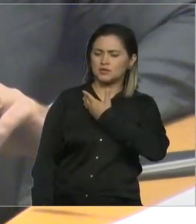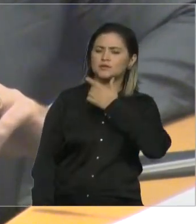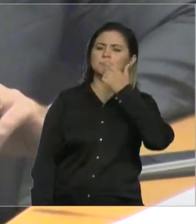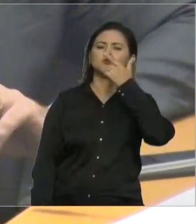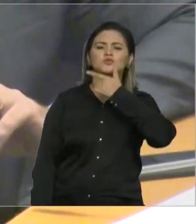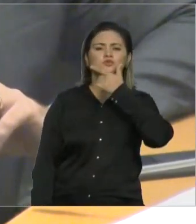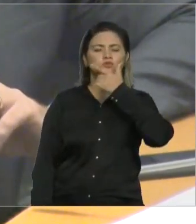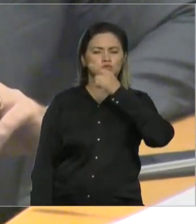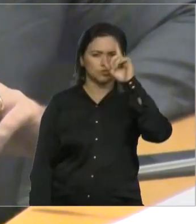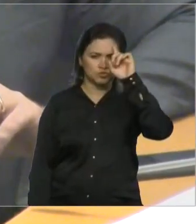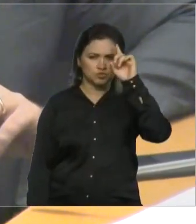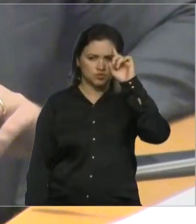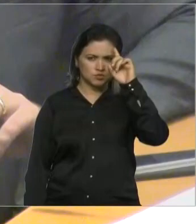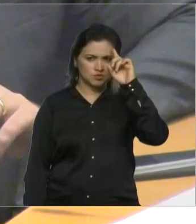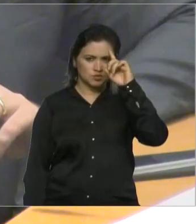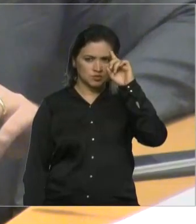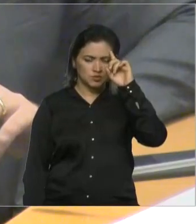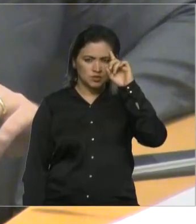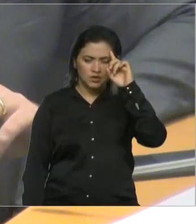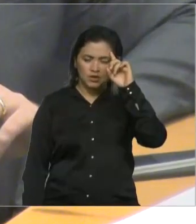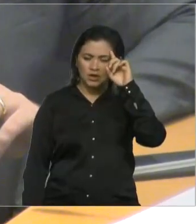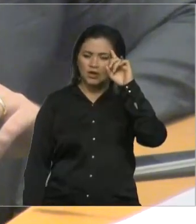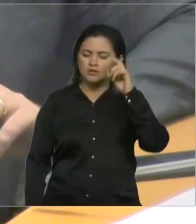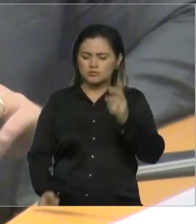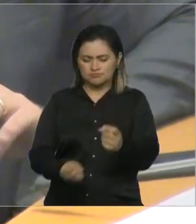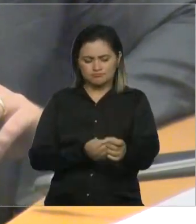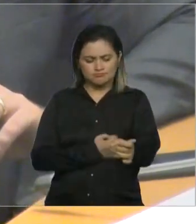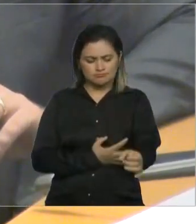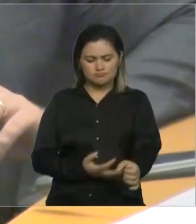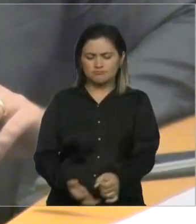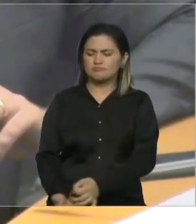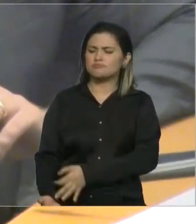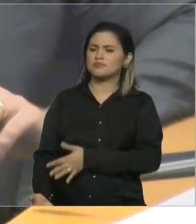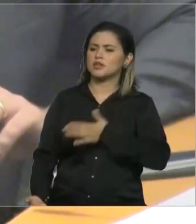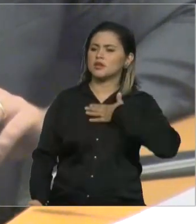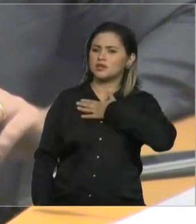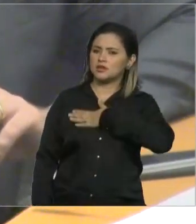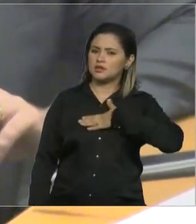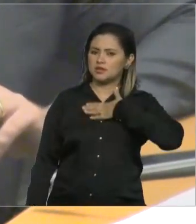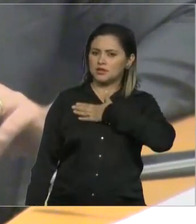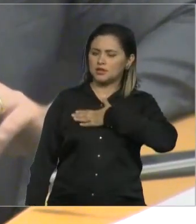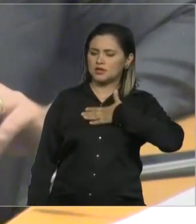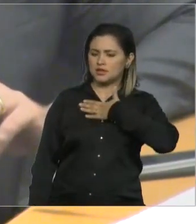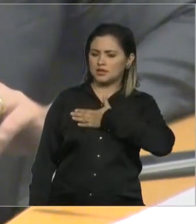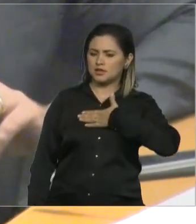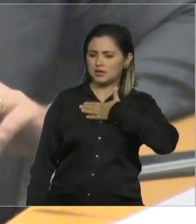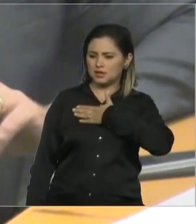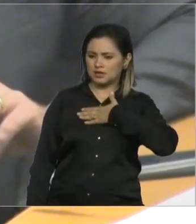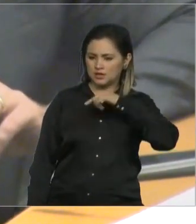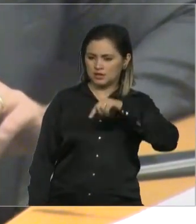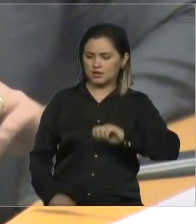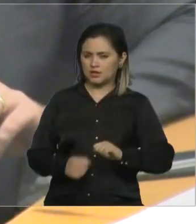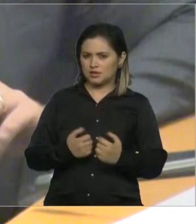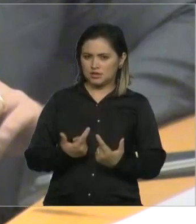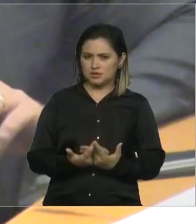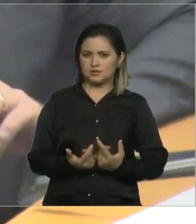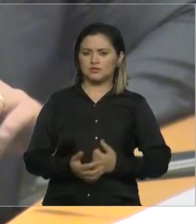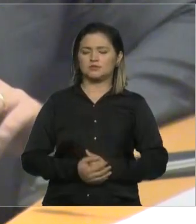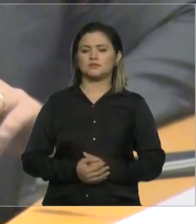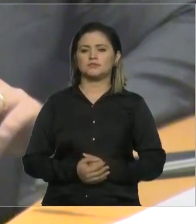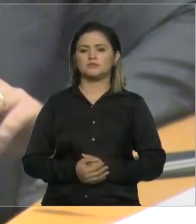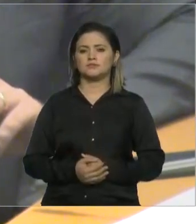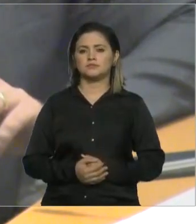todo dia, é algo que irradia, é algo que nos dá alegria nesta convivência, nesta rotina. Quero dizer que